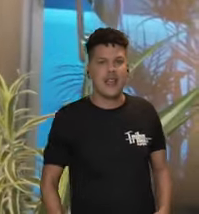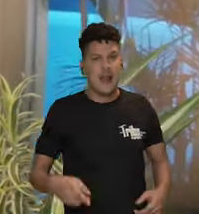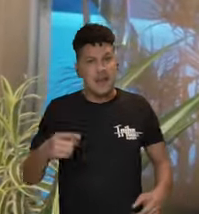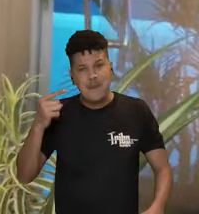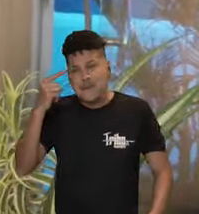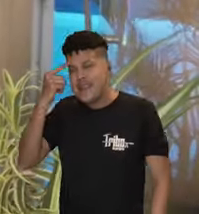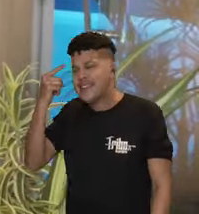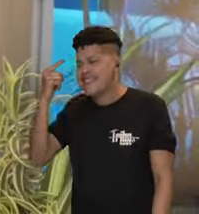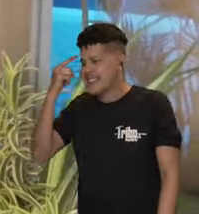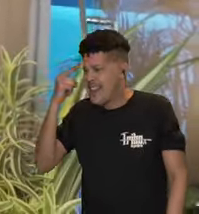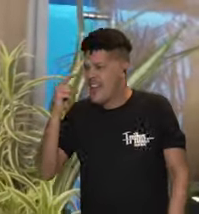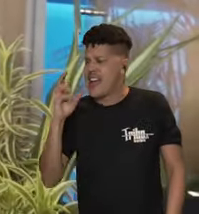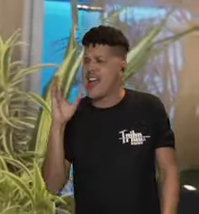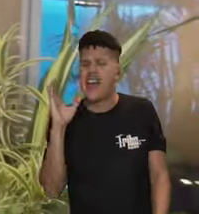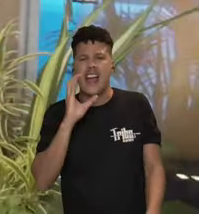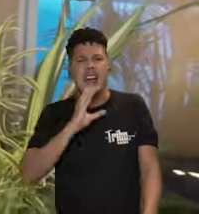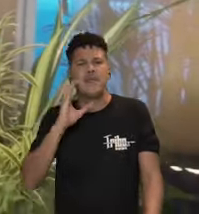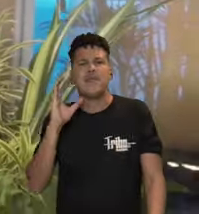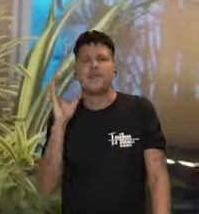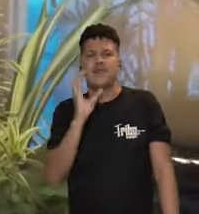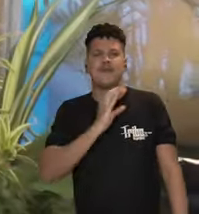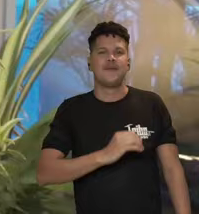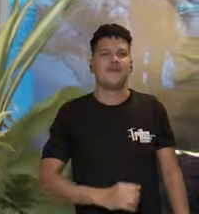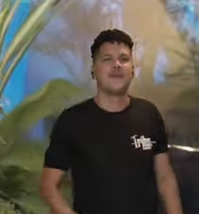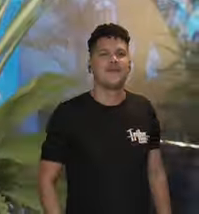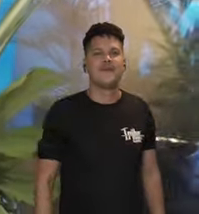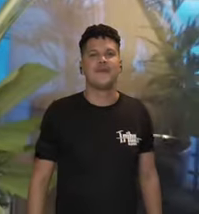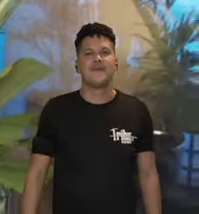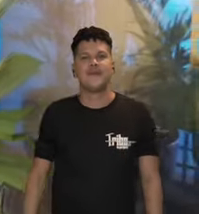Pensar que é passageiro,